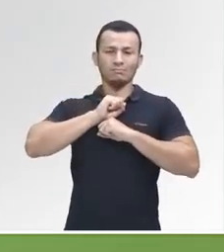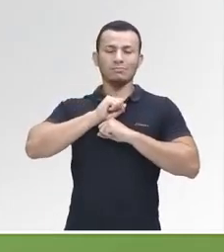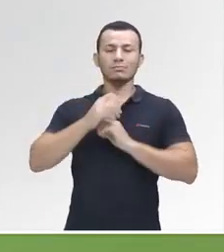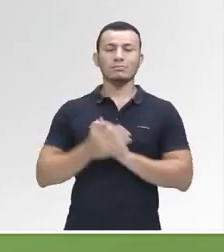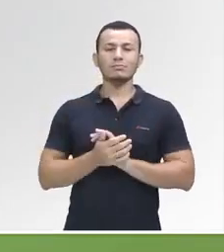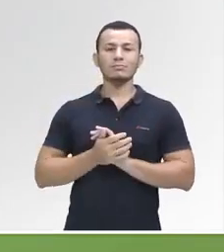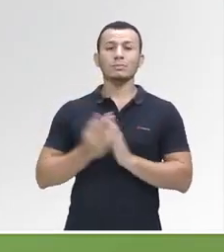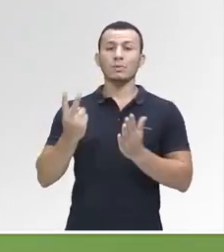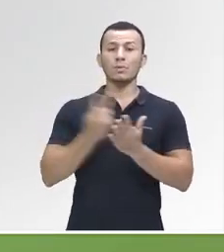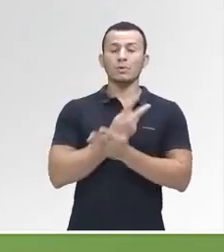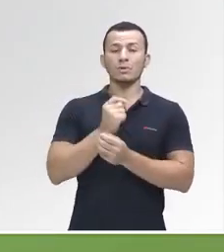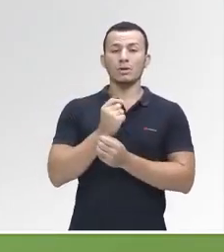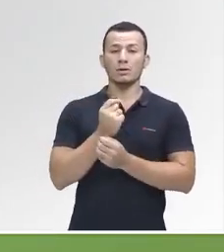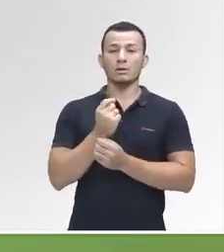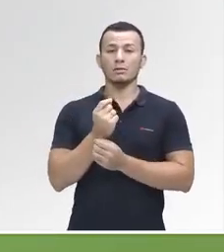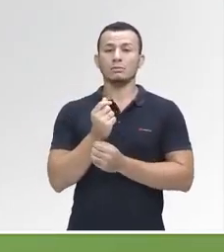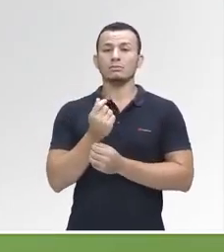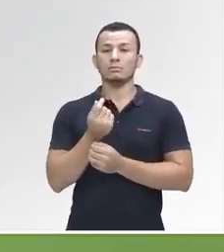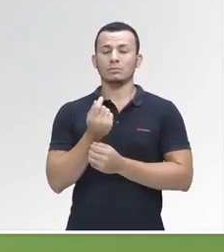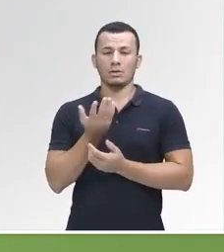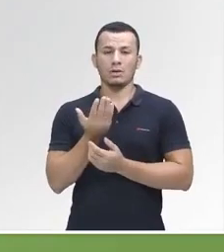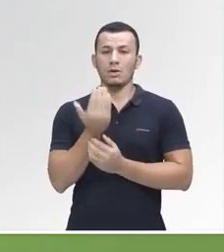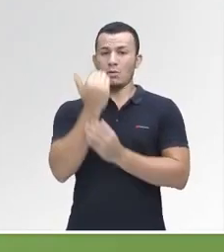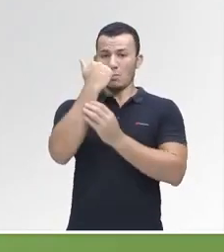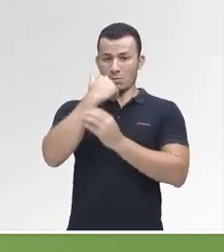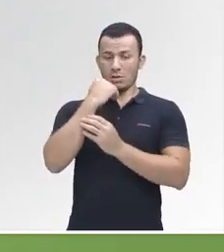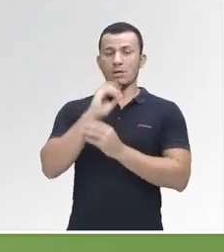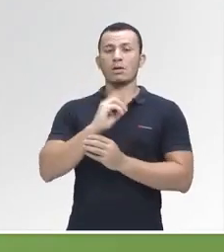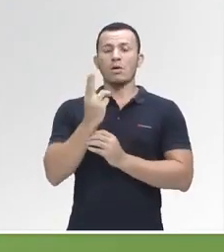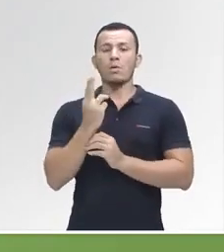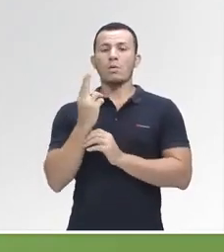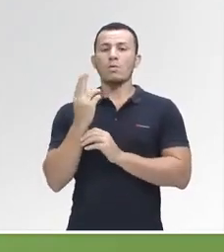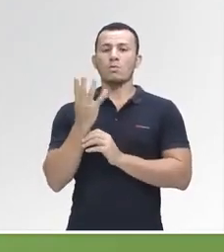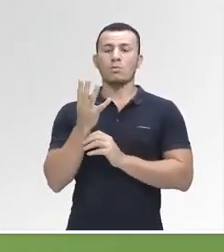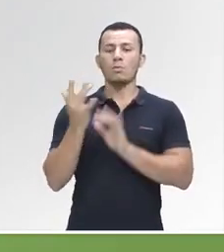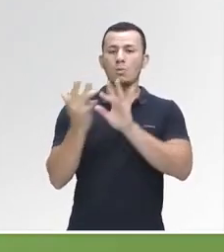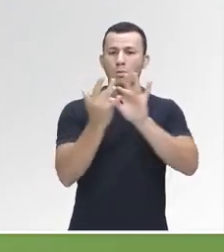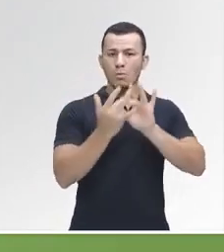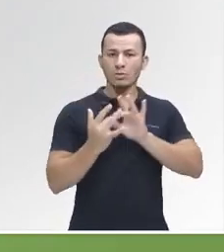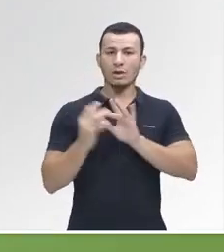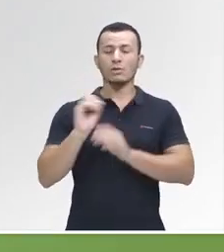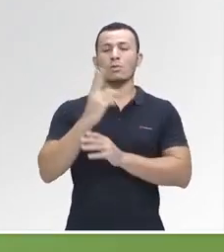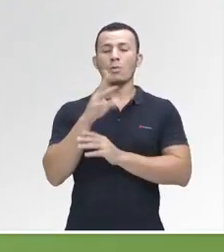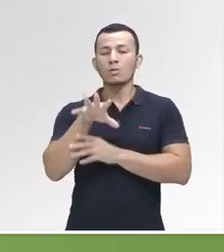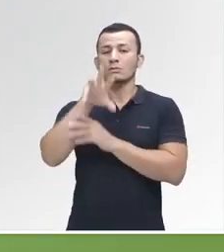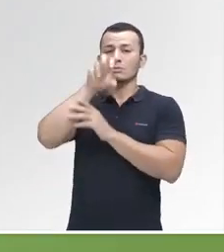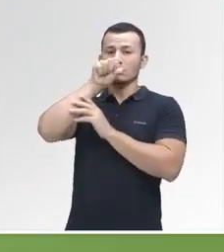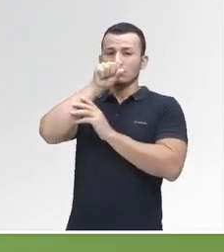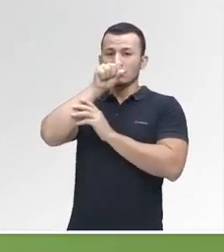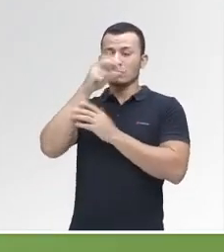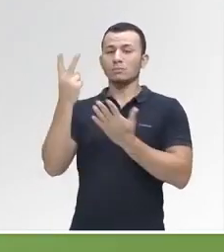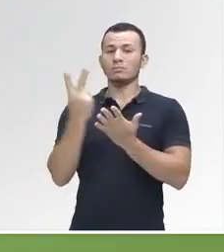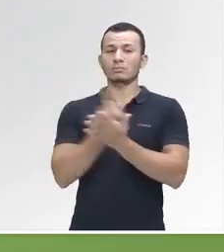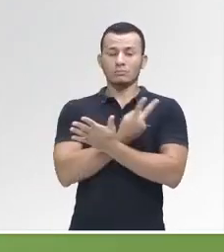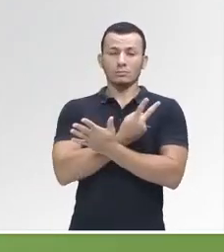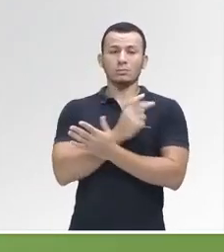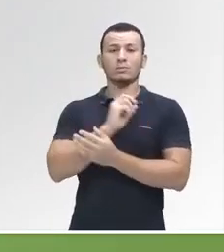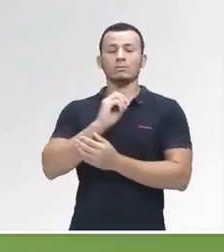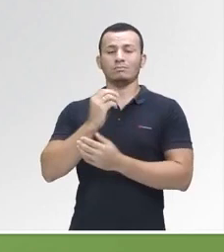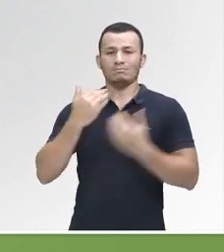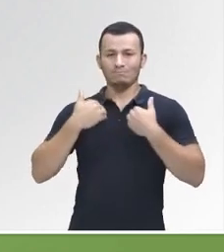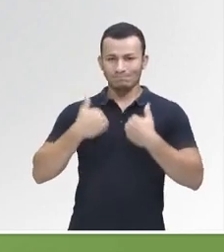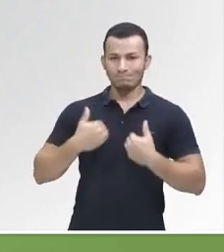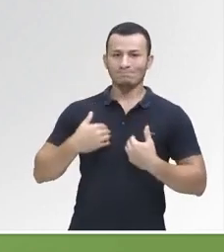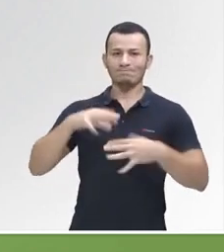à ingestão, inalação ou contato com a pele de determinadas substâncias que causam danos aos